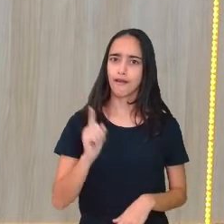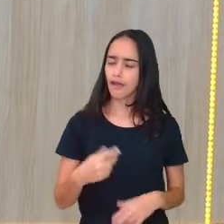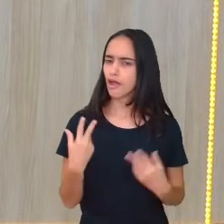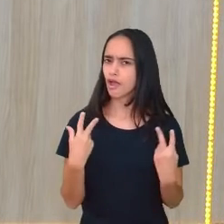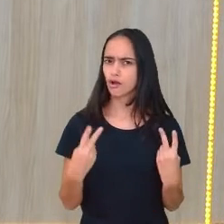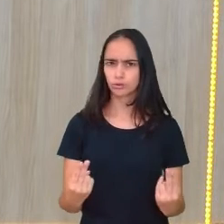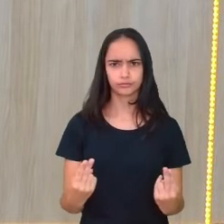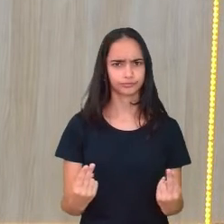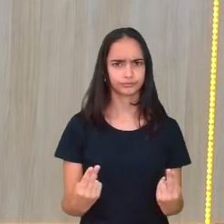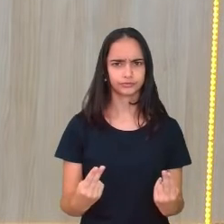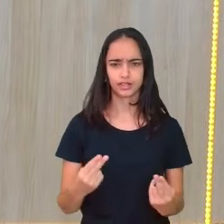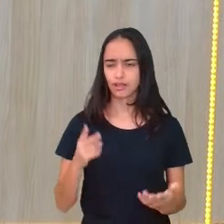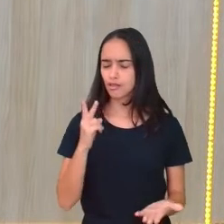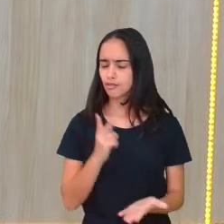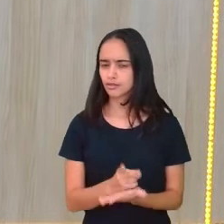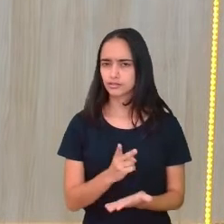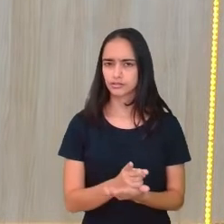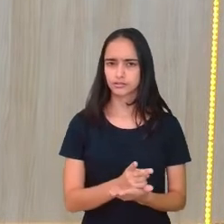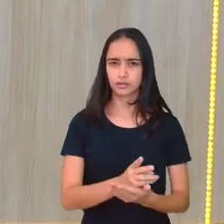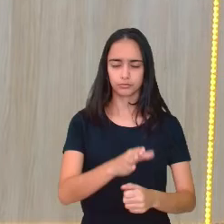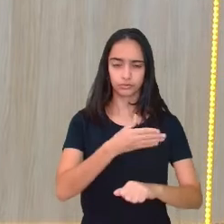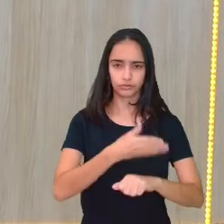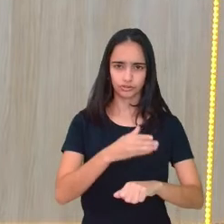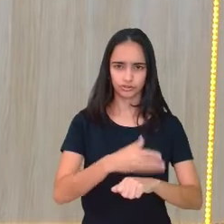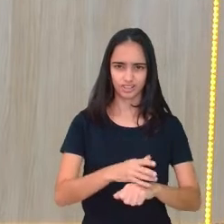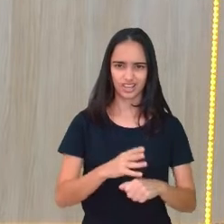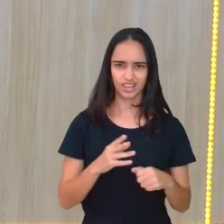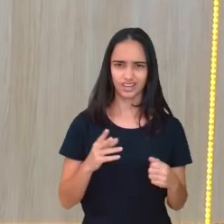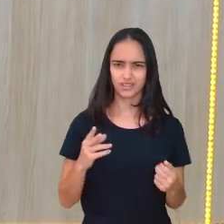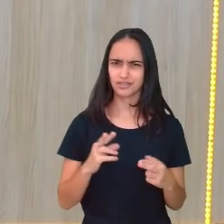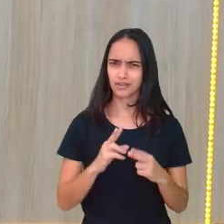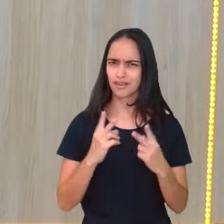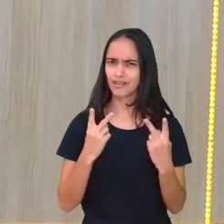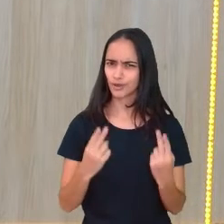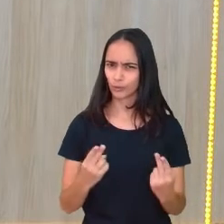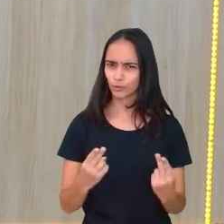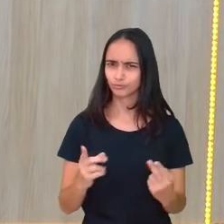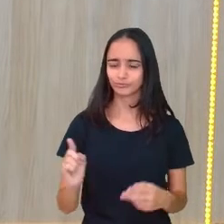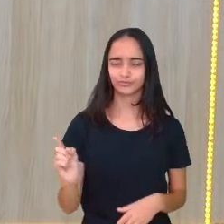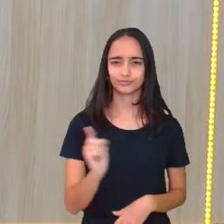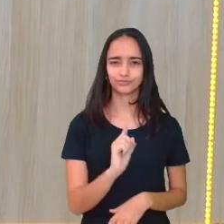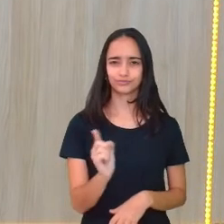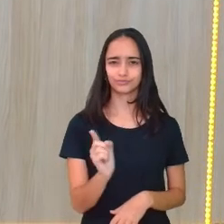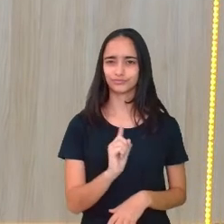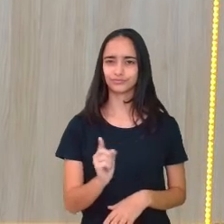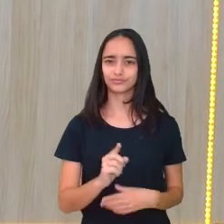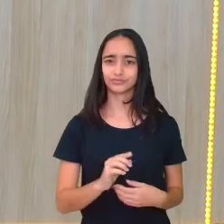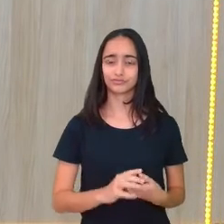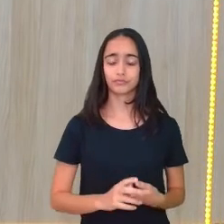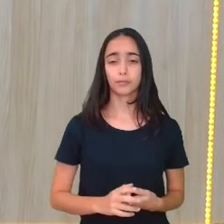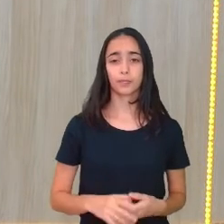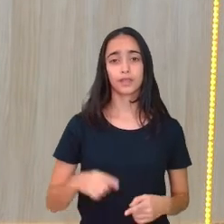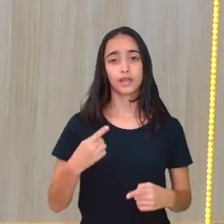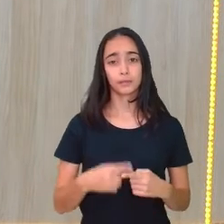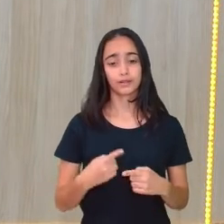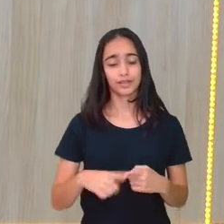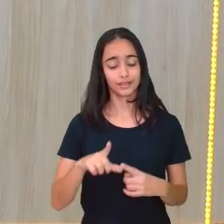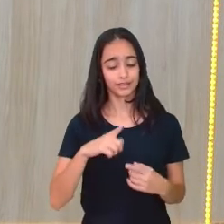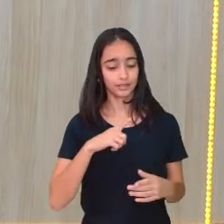os treinos vão ser diferentes? Não, né? Porque existem fases